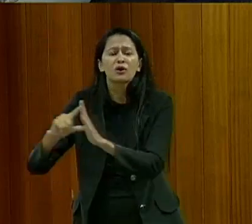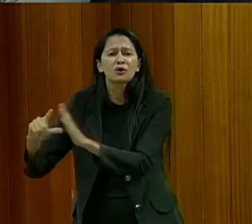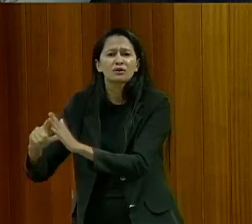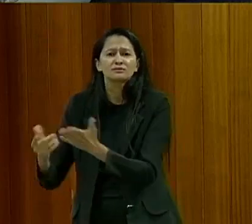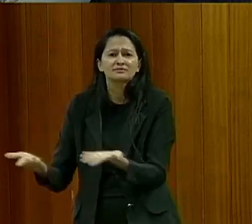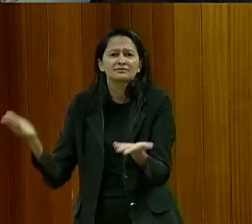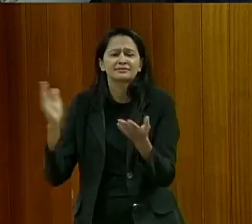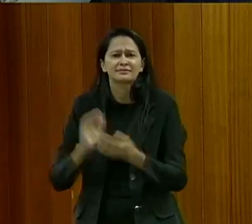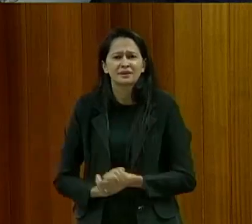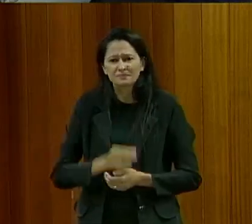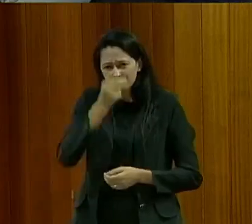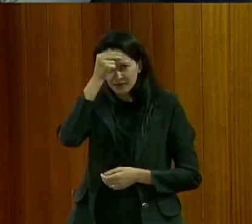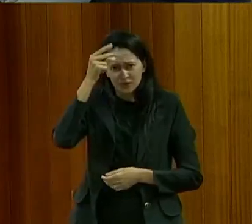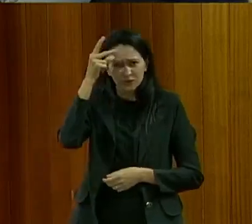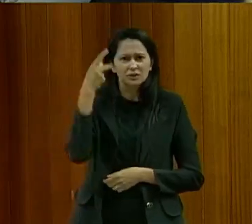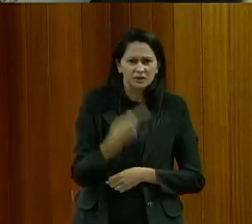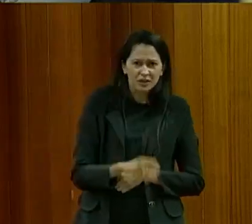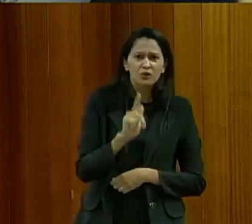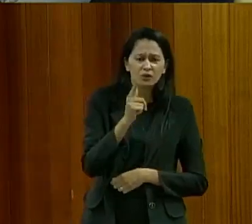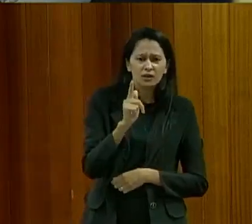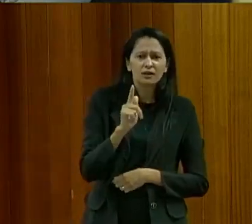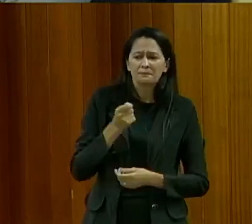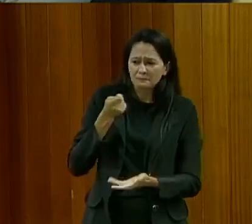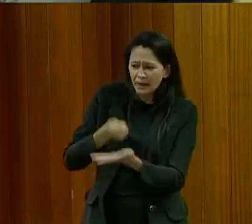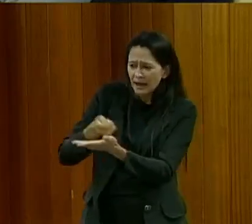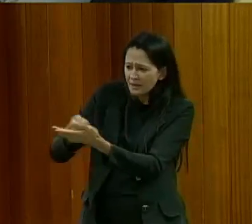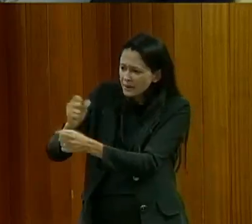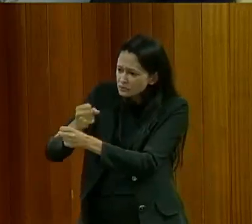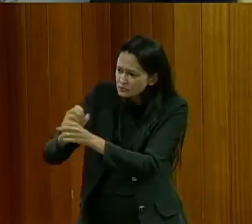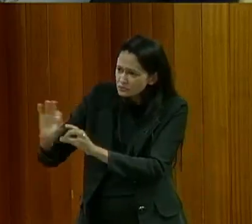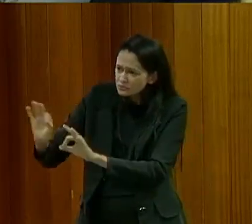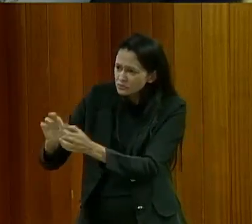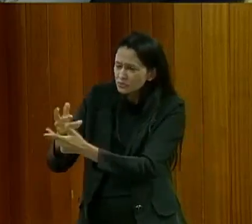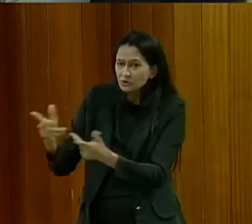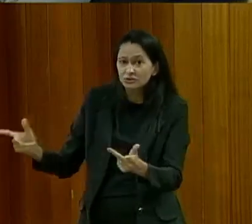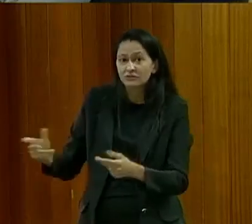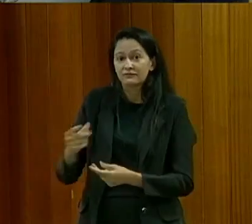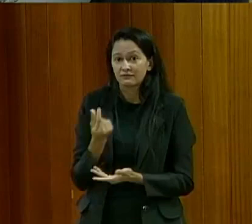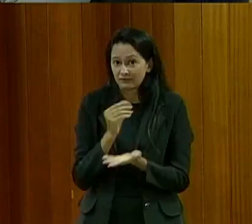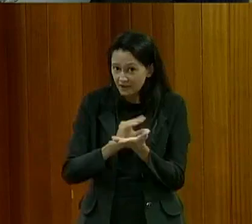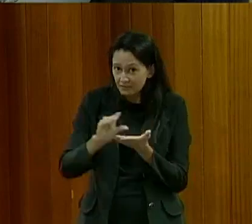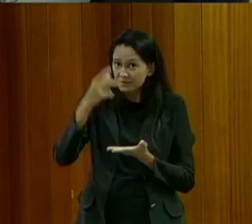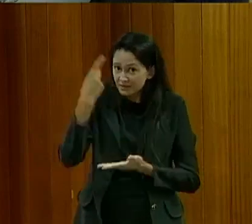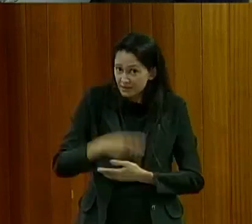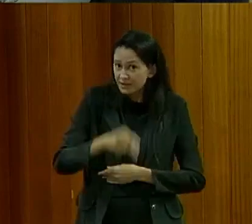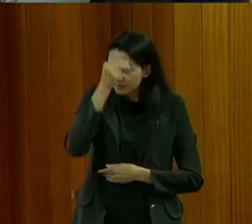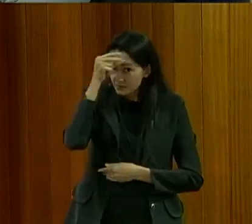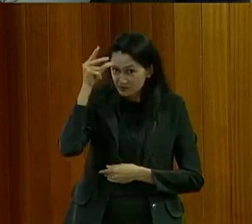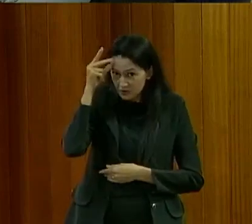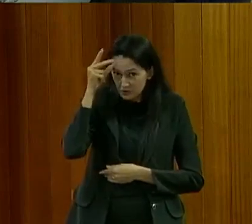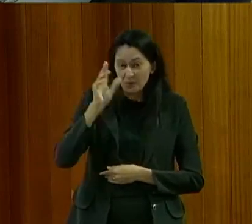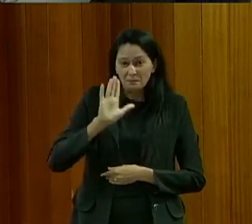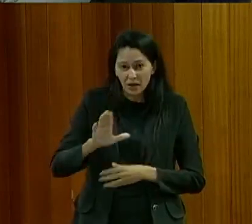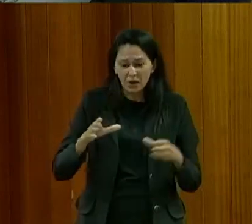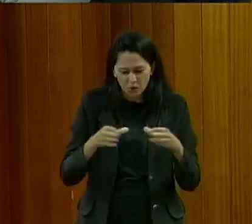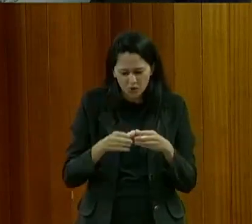lá. E a prefeitura de Goiânia que está pagando para fazer aquilo tudo lá, com dinheiro da prefeitura. E essa